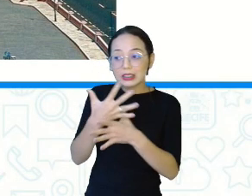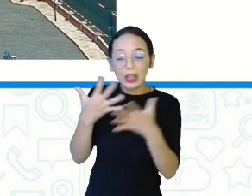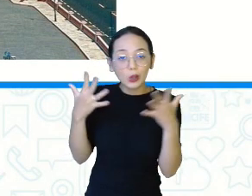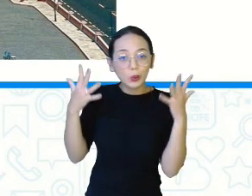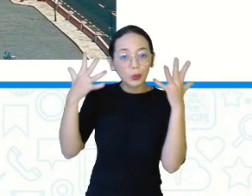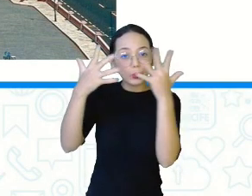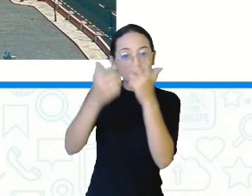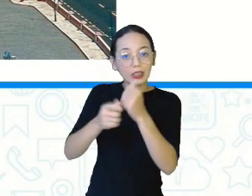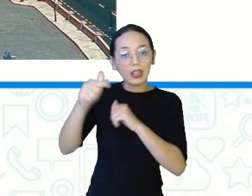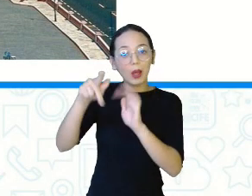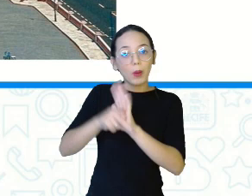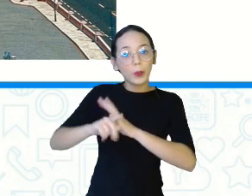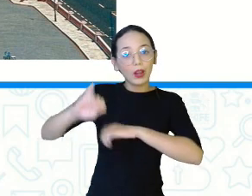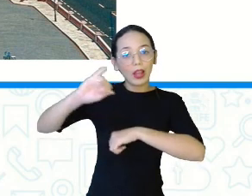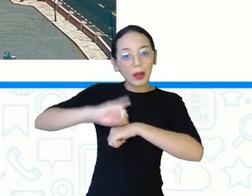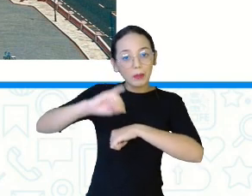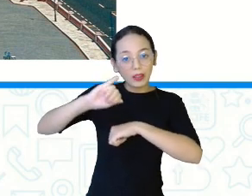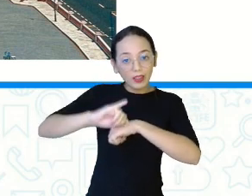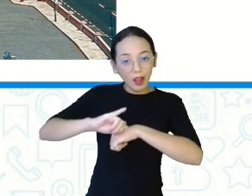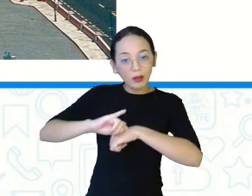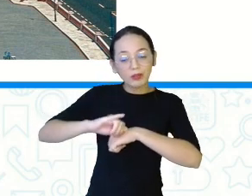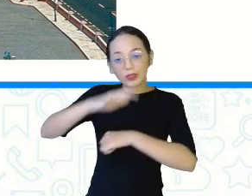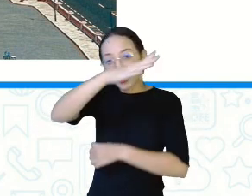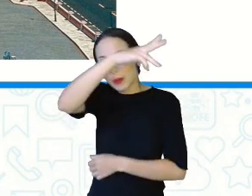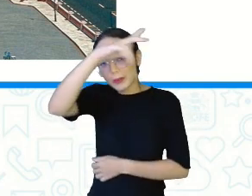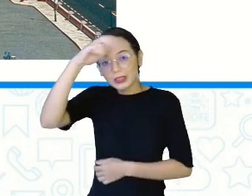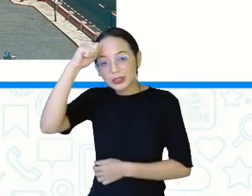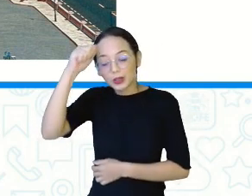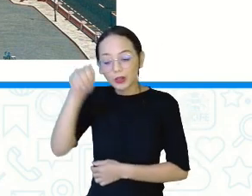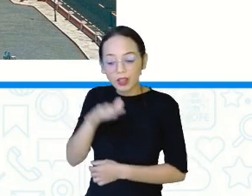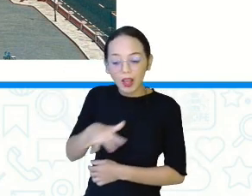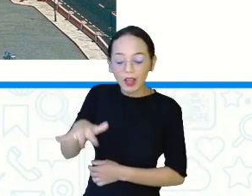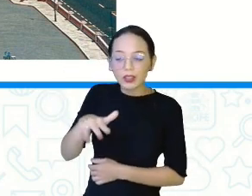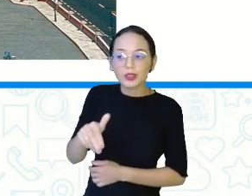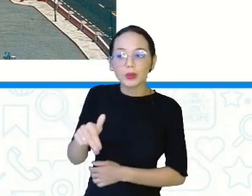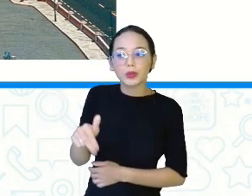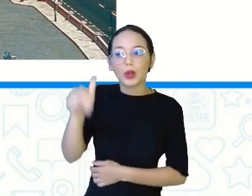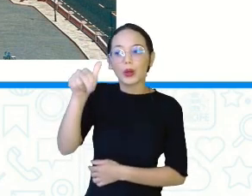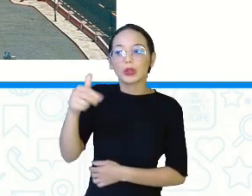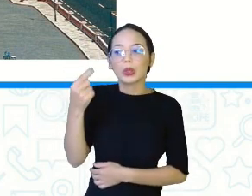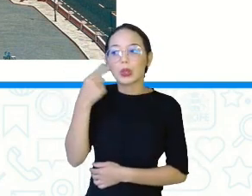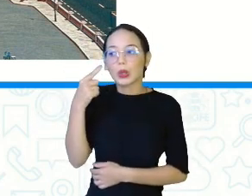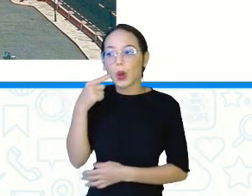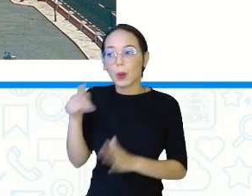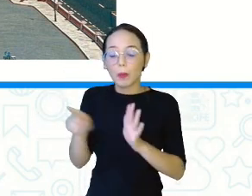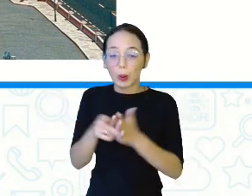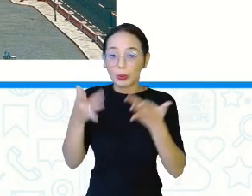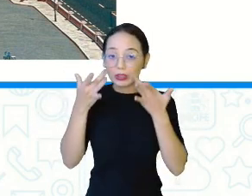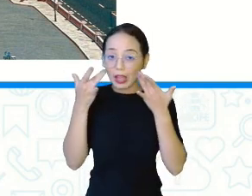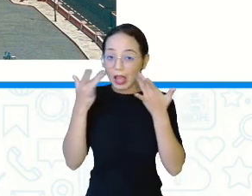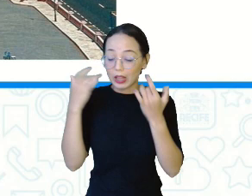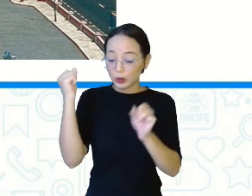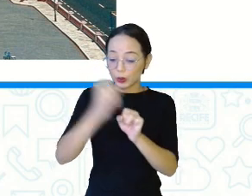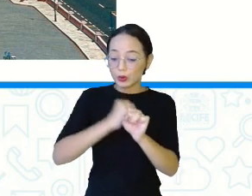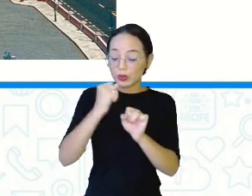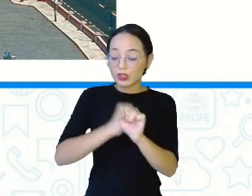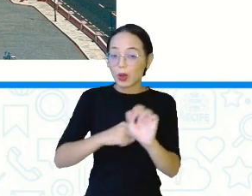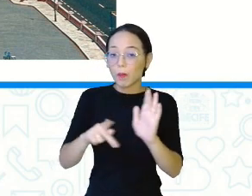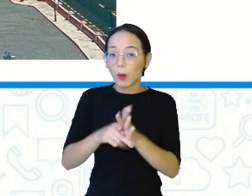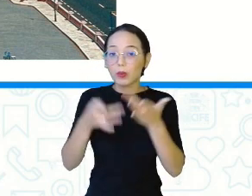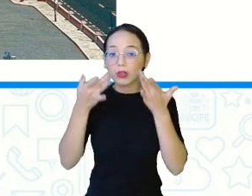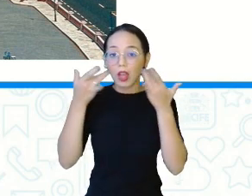belíssima. É a capital do Amazonas. Está ali na região norte. Esse é um teatro, aqui essa construção ao centro é um